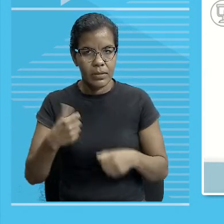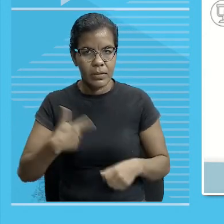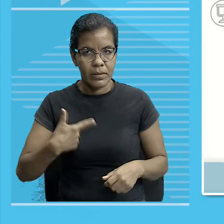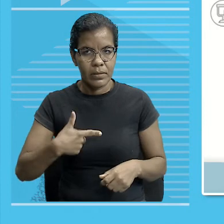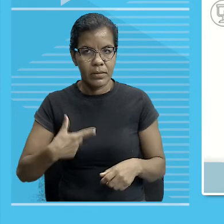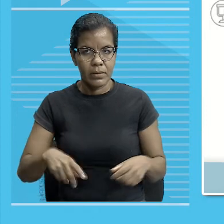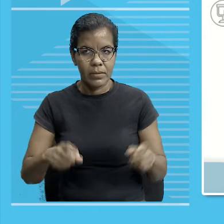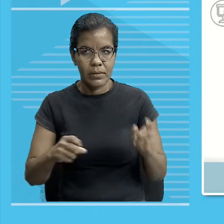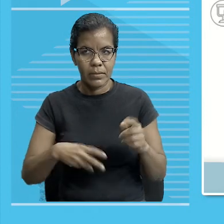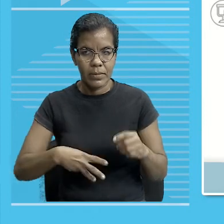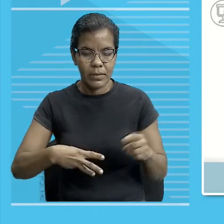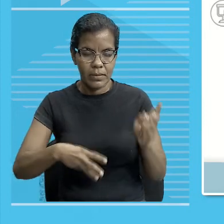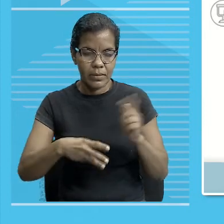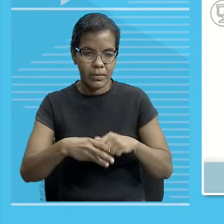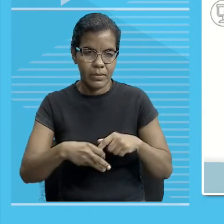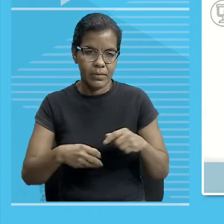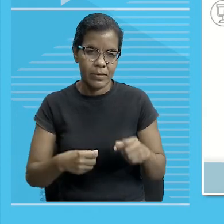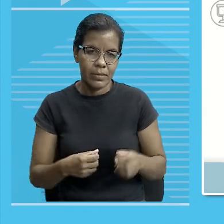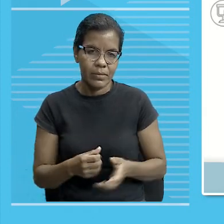2 minutos e eu volto. Até já.